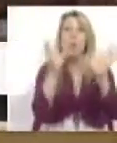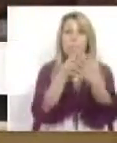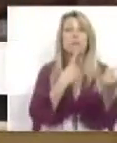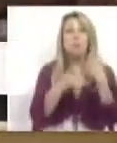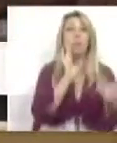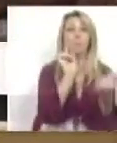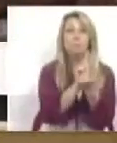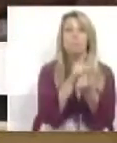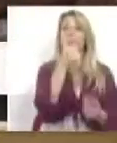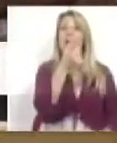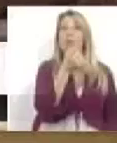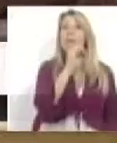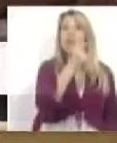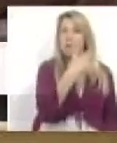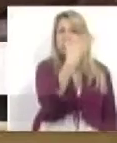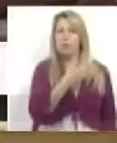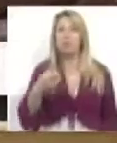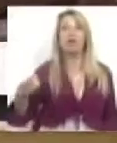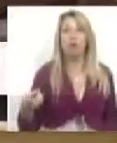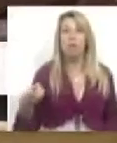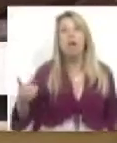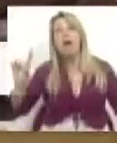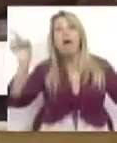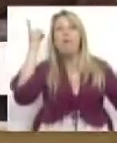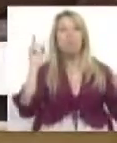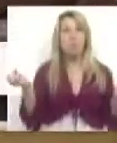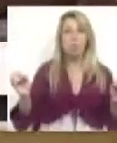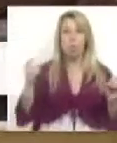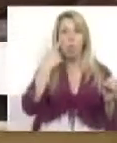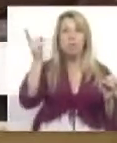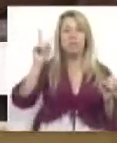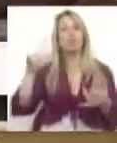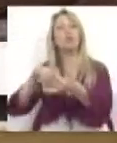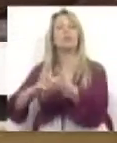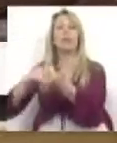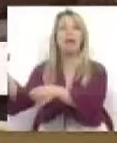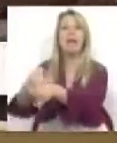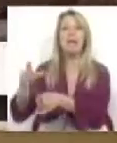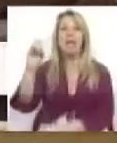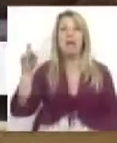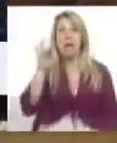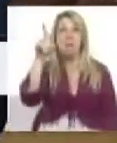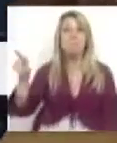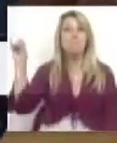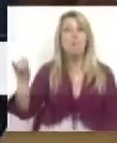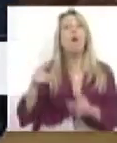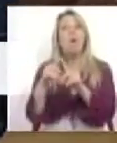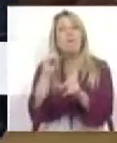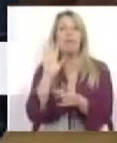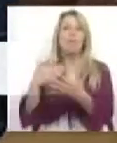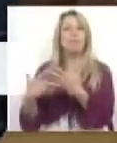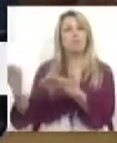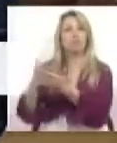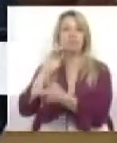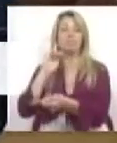2009? Não conhecemos por acaso as sociedades nas Ilhas Caimão que o BPP usou para manipular resultados ou para